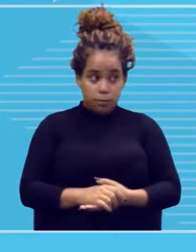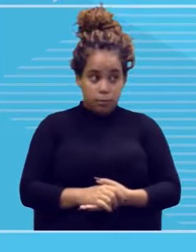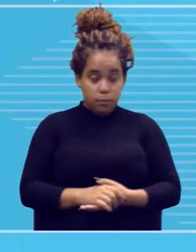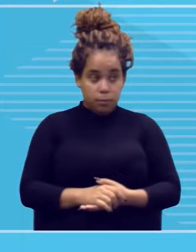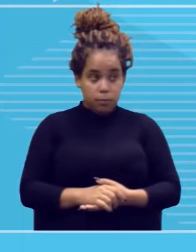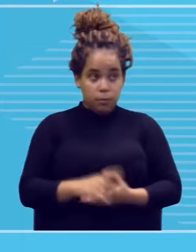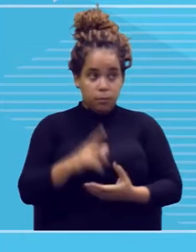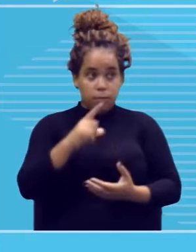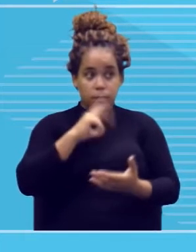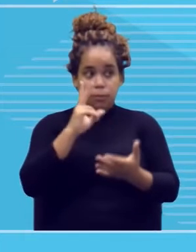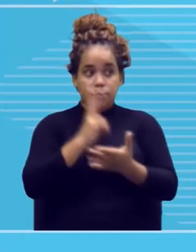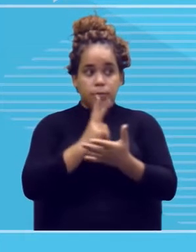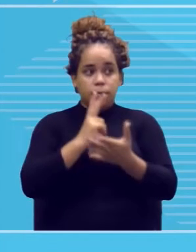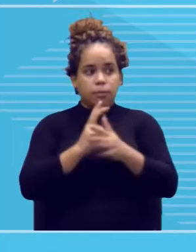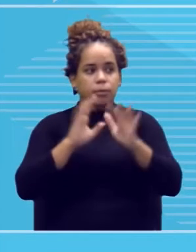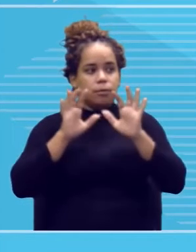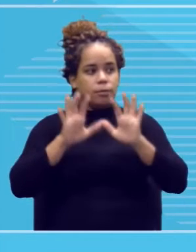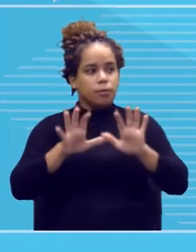ó